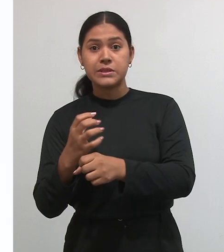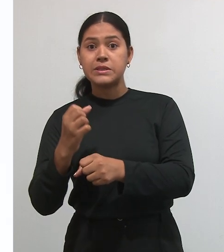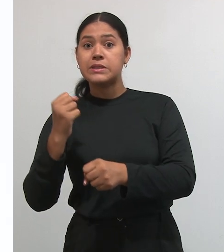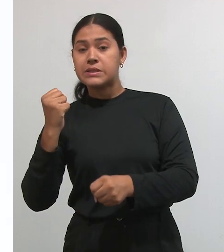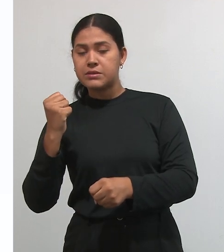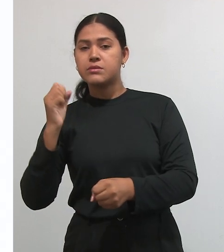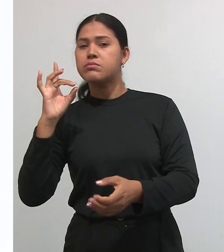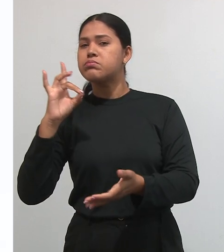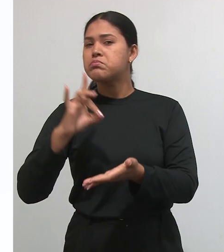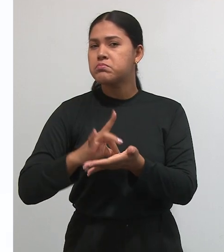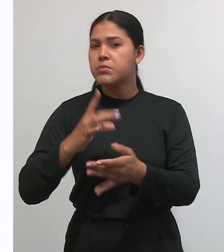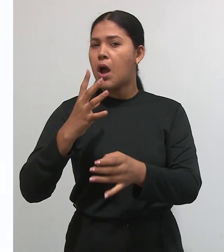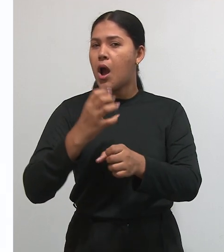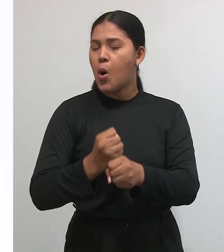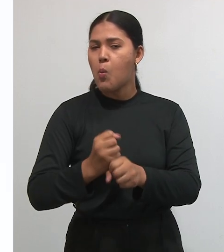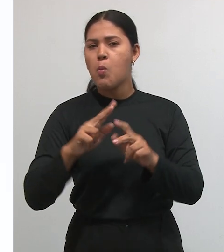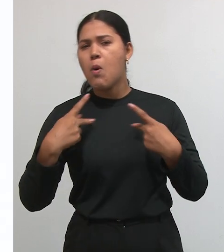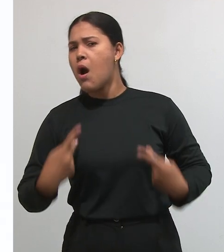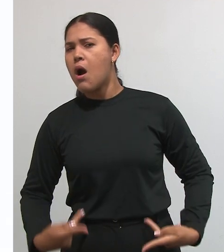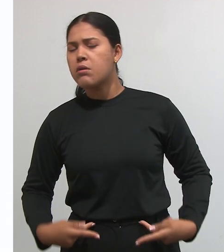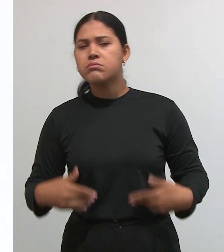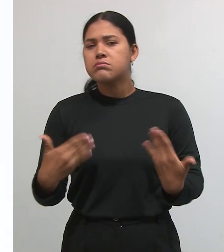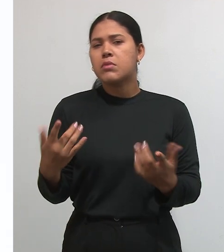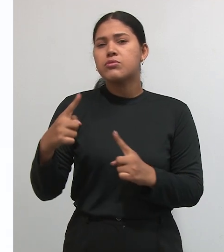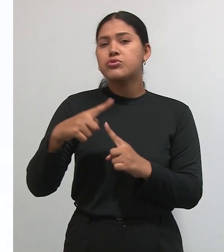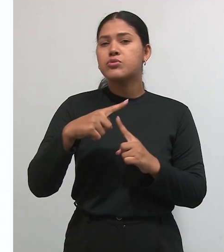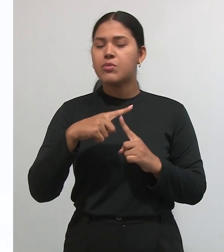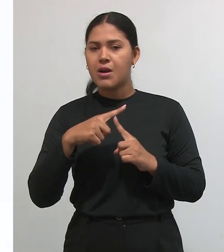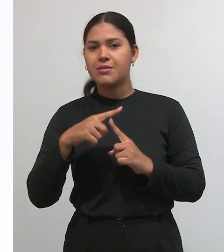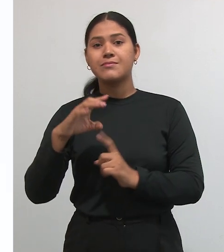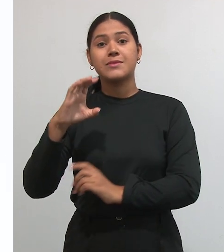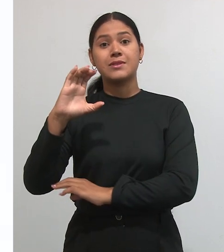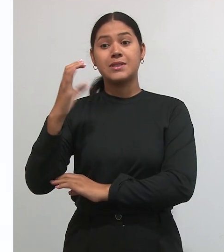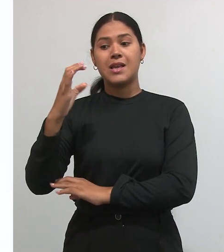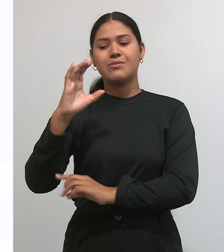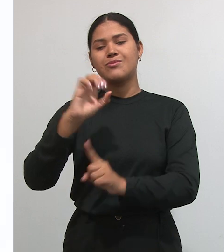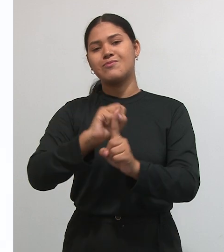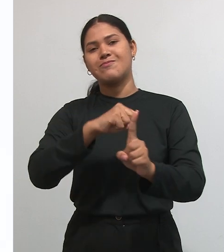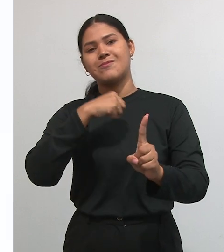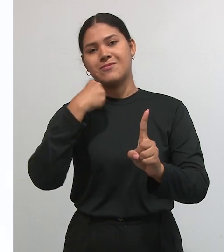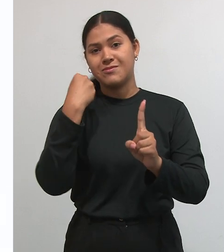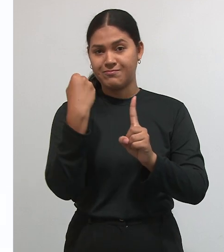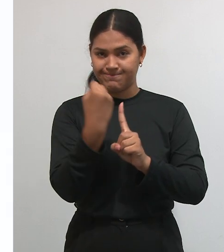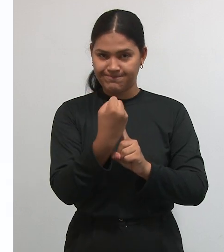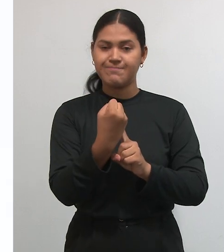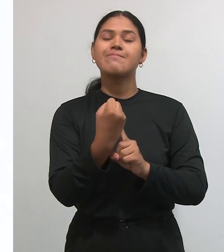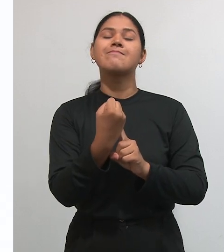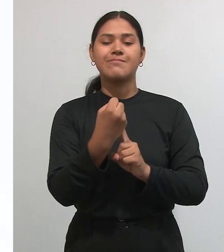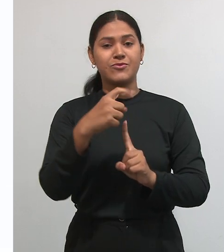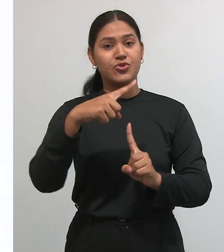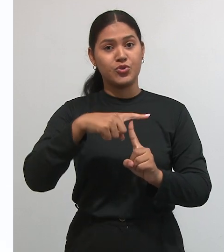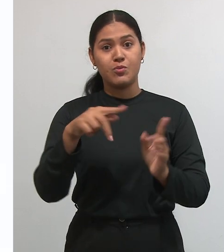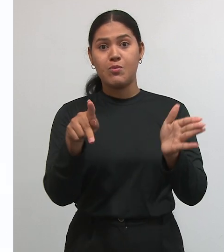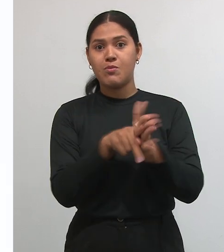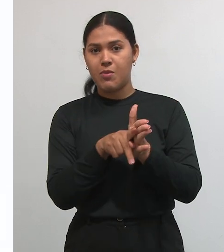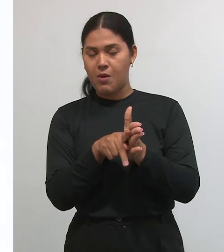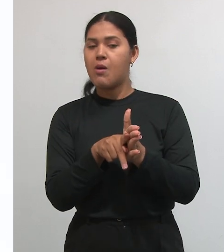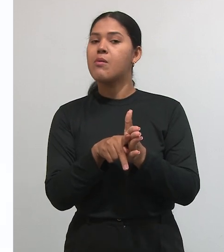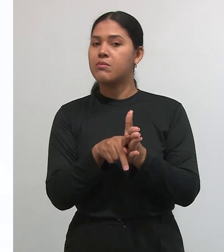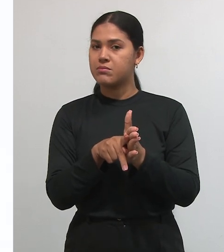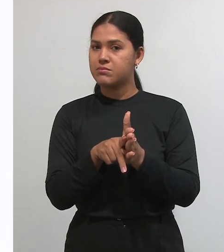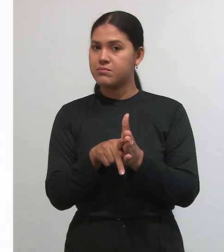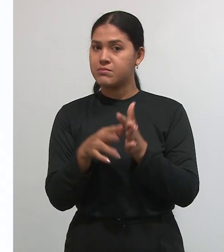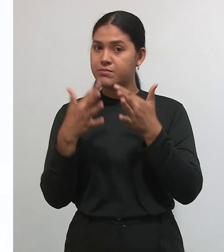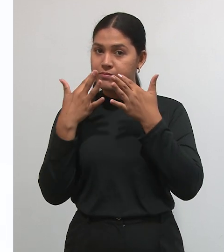uma ciência o quê? Exata, humana, qual é? É uma ciência social, não é isso? Foi só para que